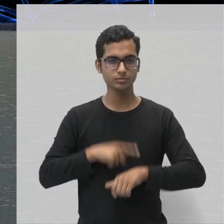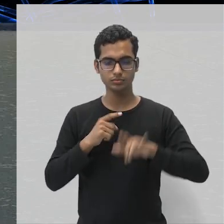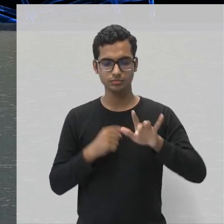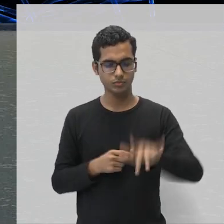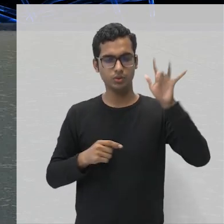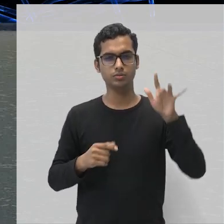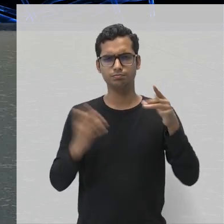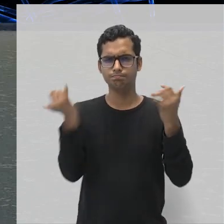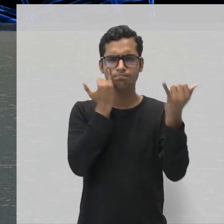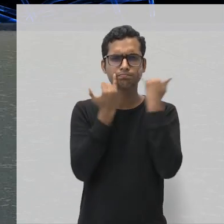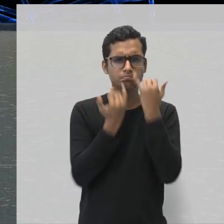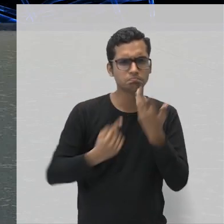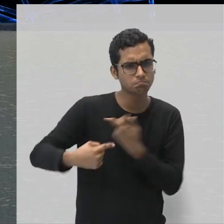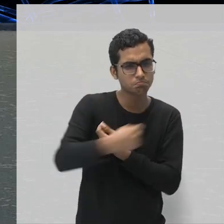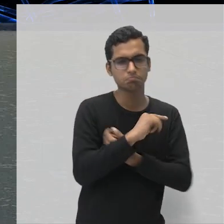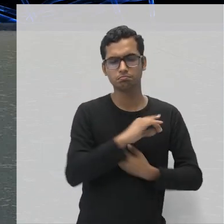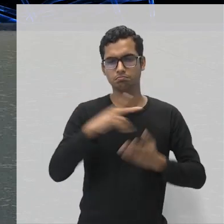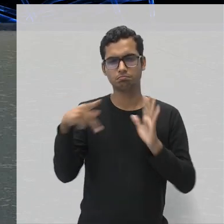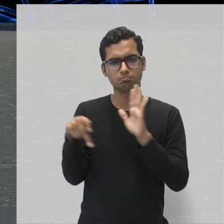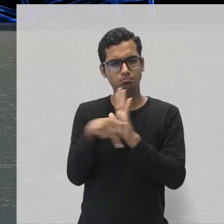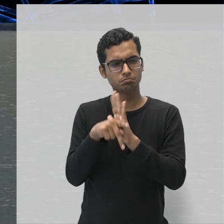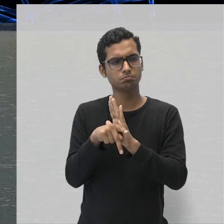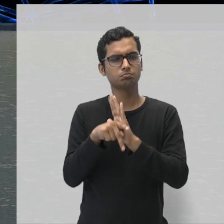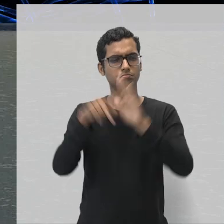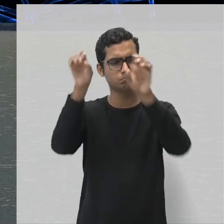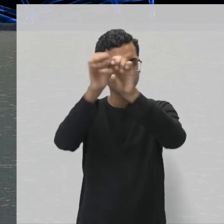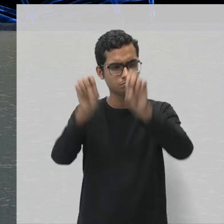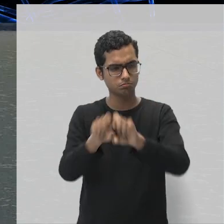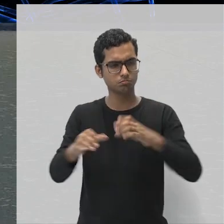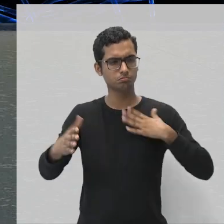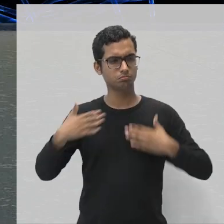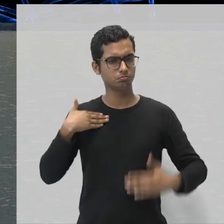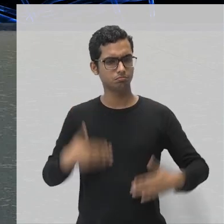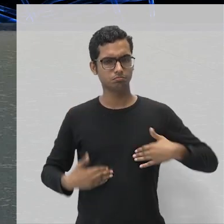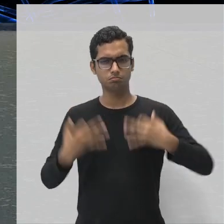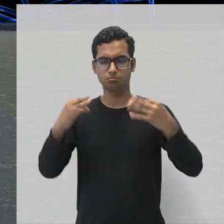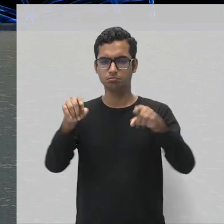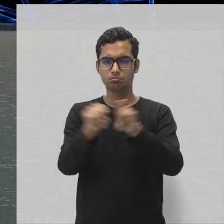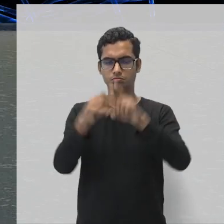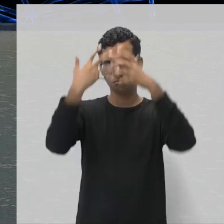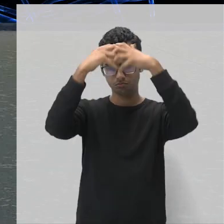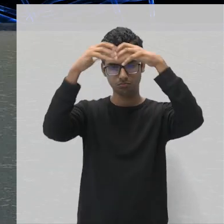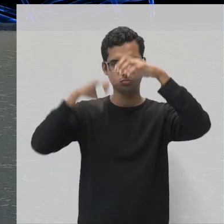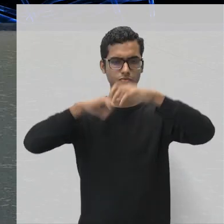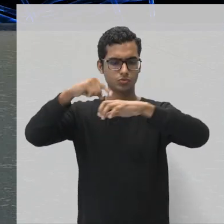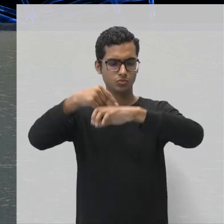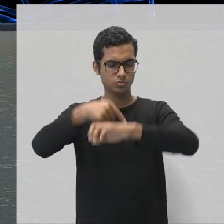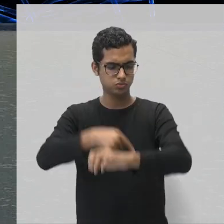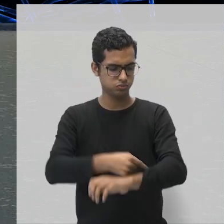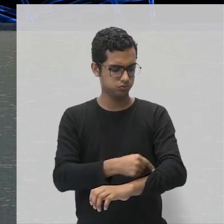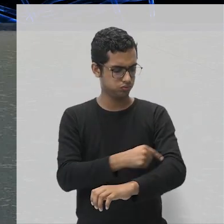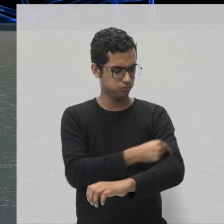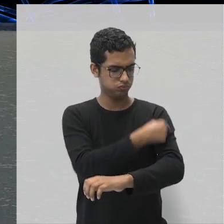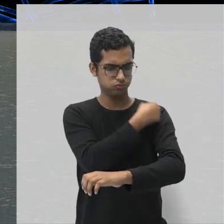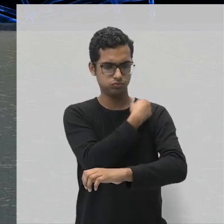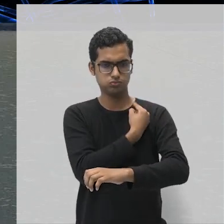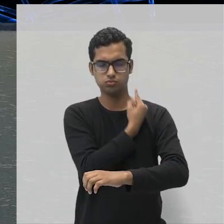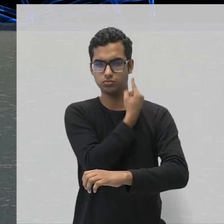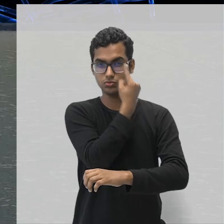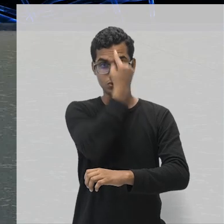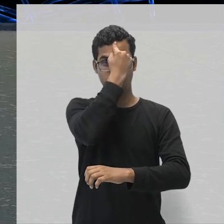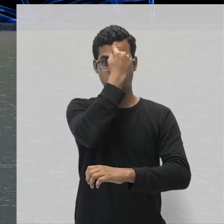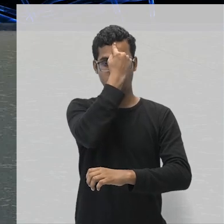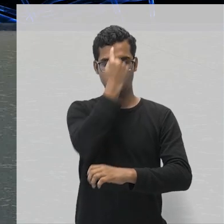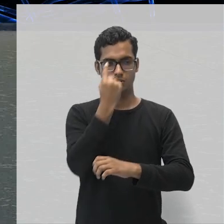tirar. São informações que passaram por toda a extremidade do seu corpo até chegar ao cérebro e aí você tem aquele impulso de